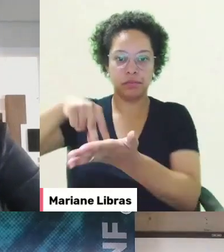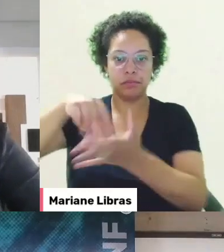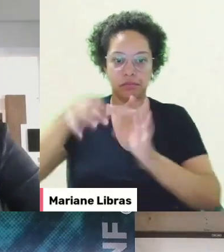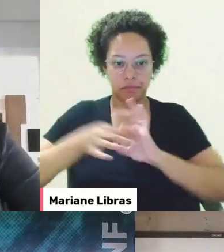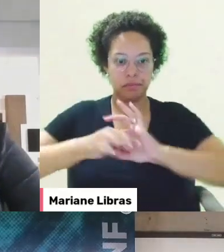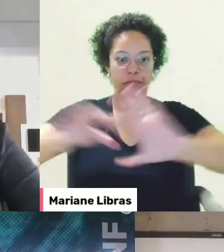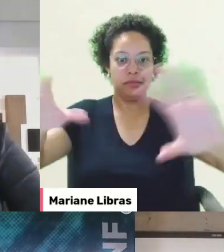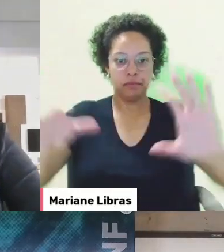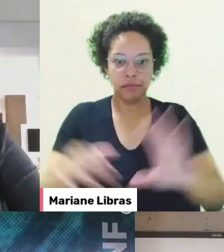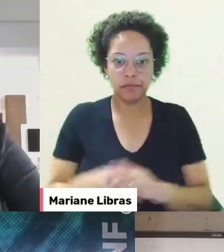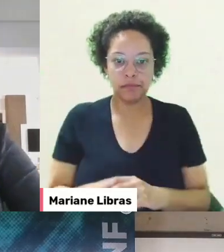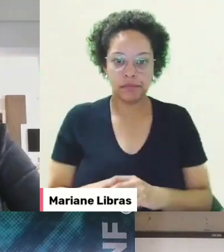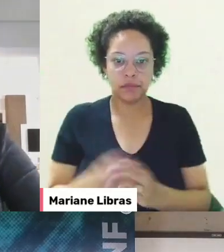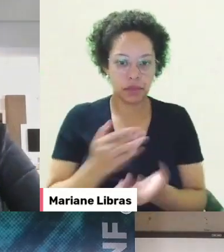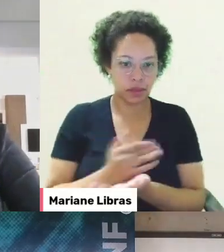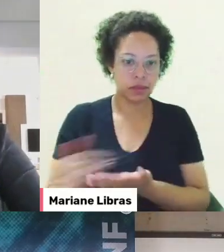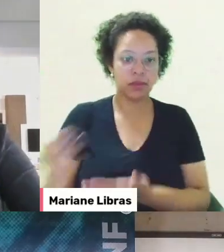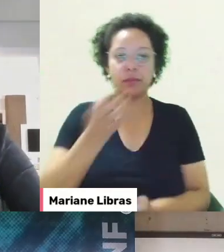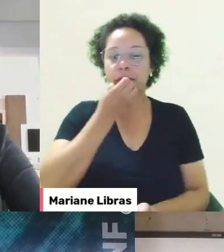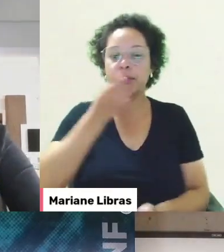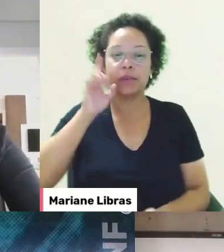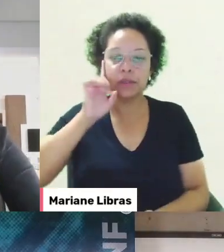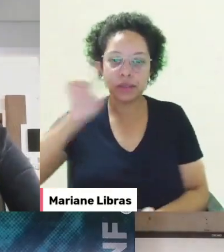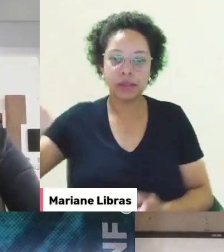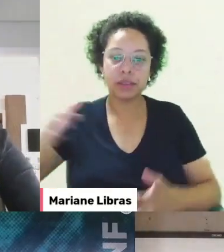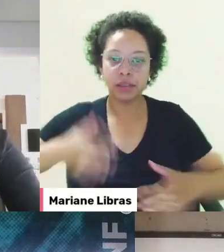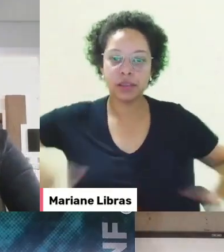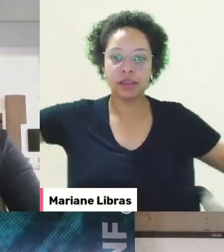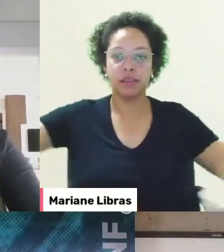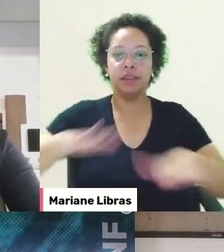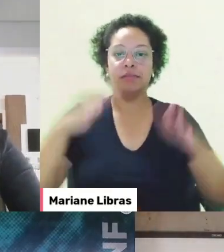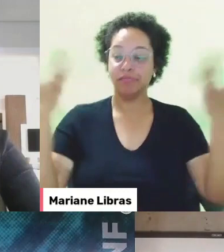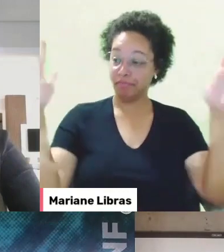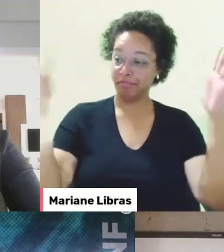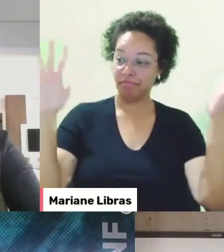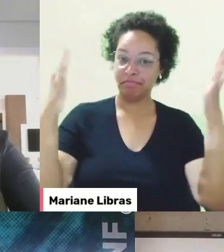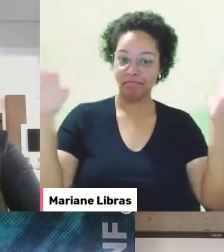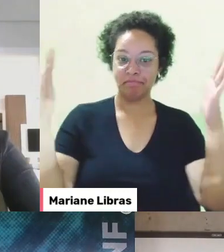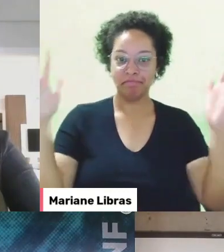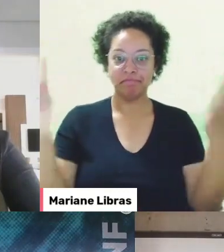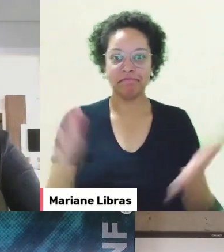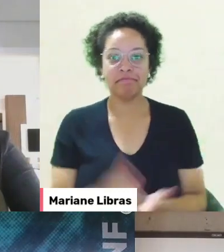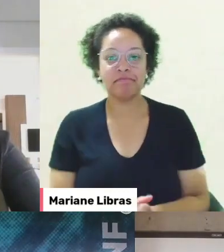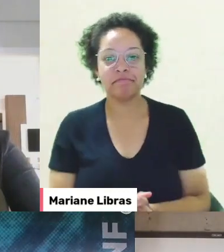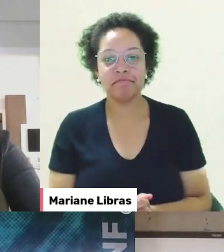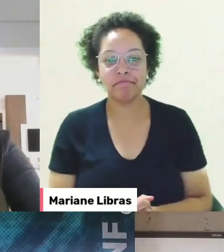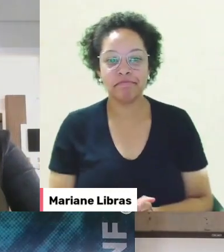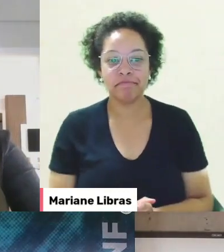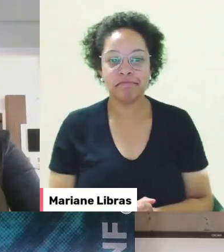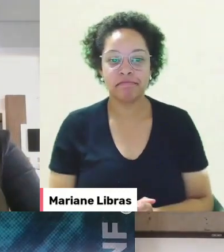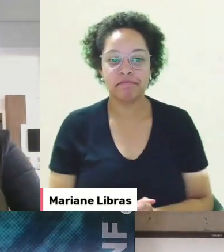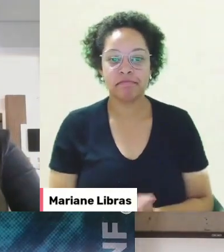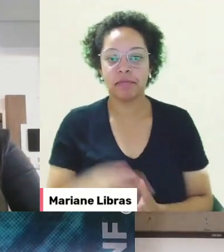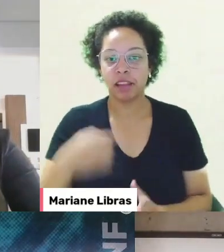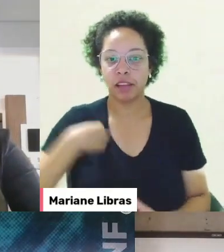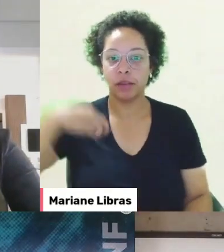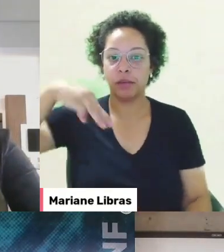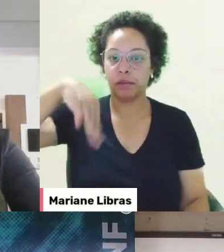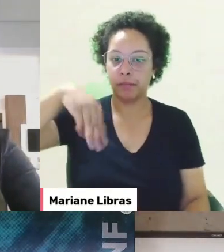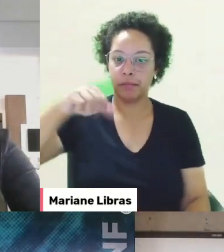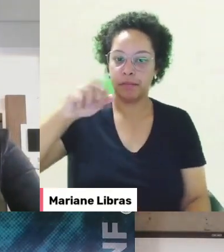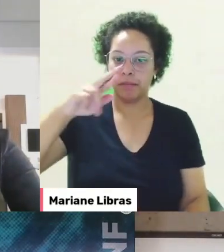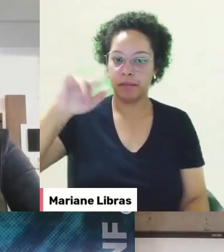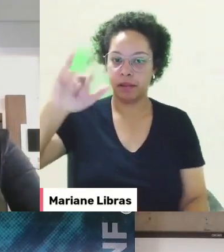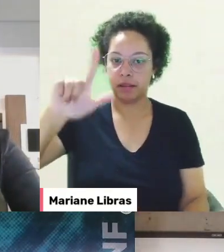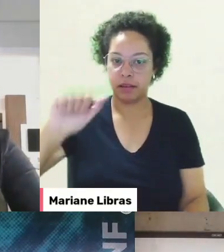Começou? É isso? Bom dia, gente. Ê, entramos. Eu me chamo Marília,